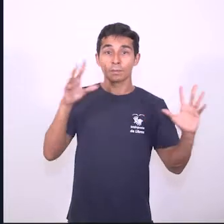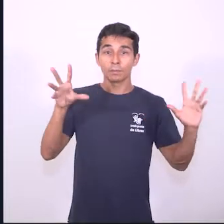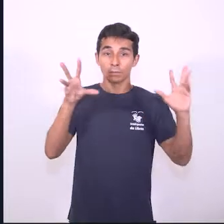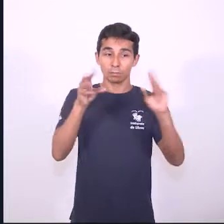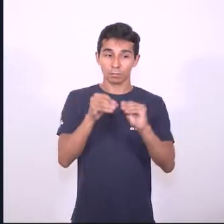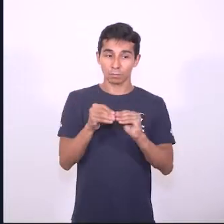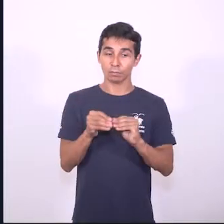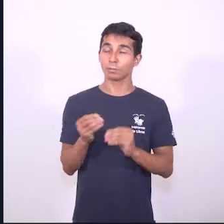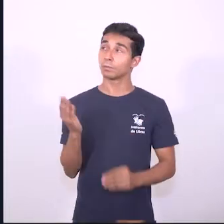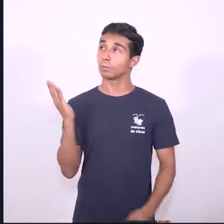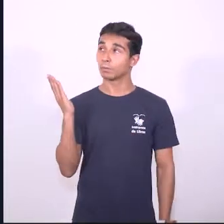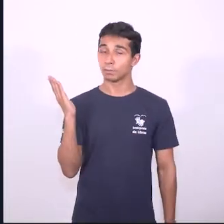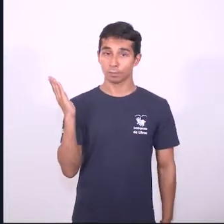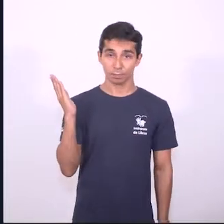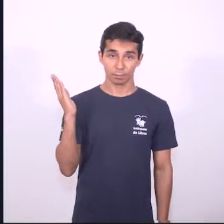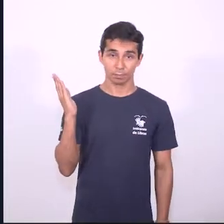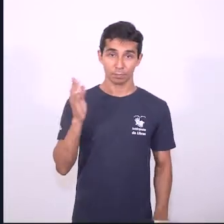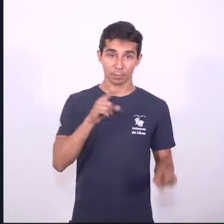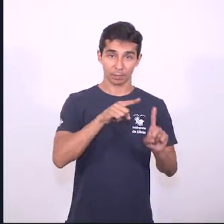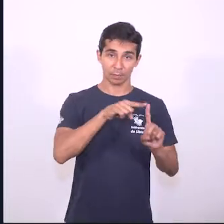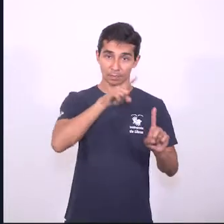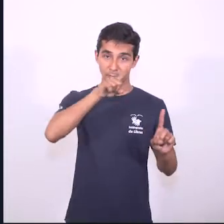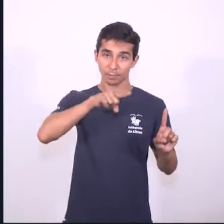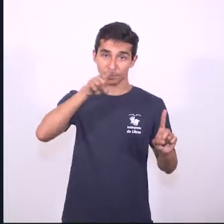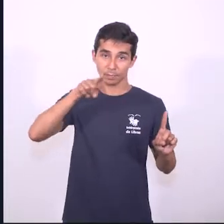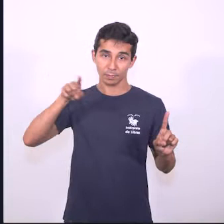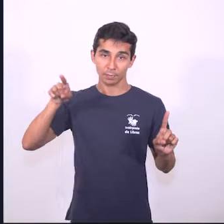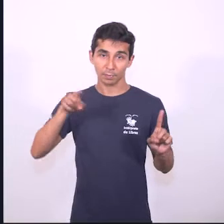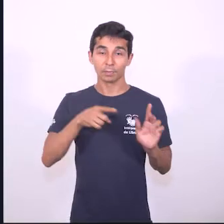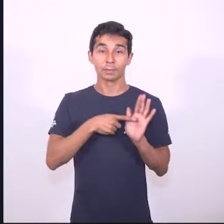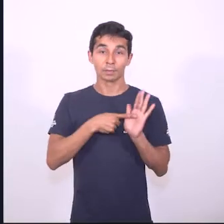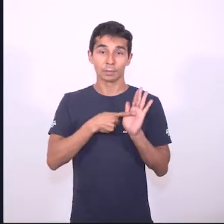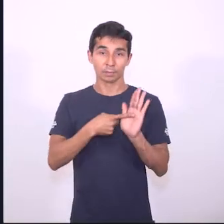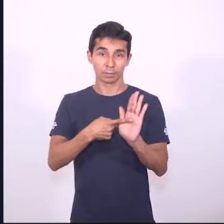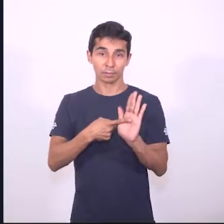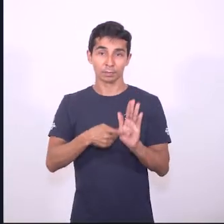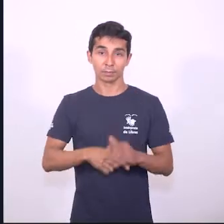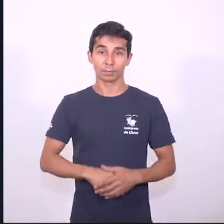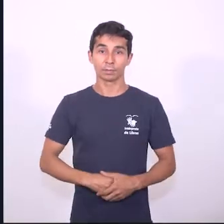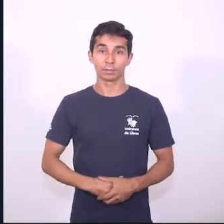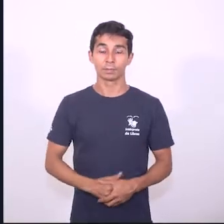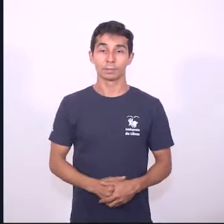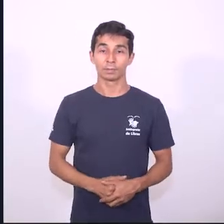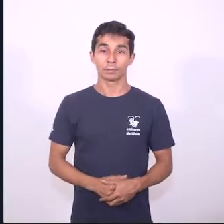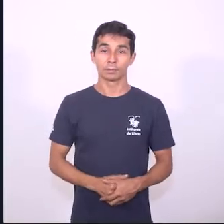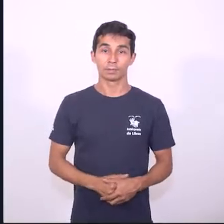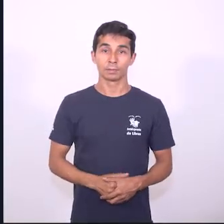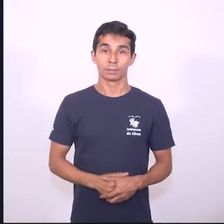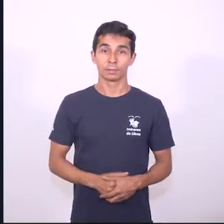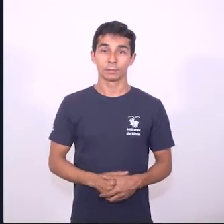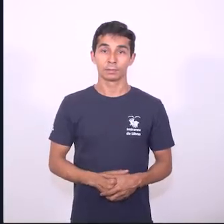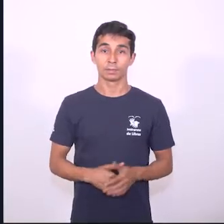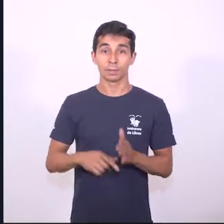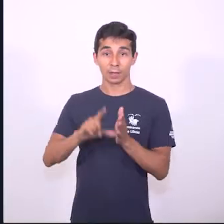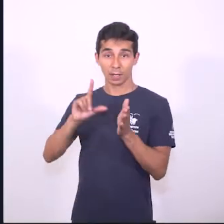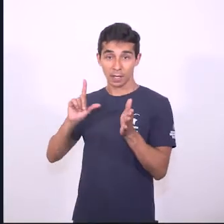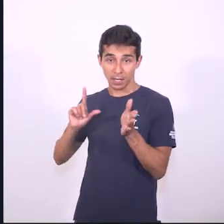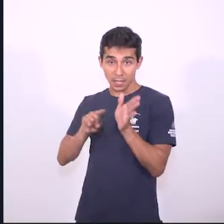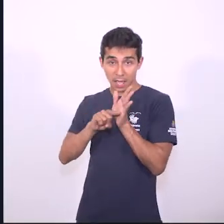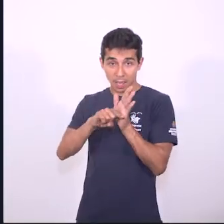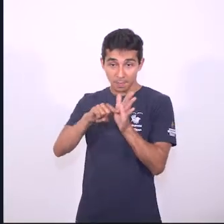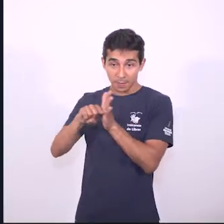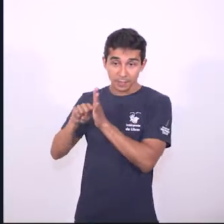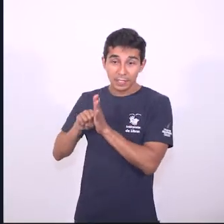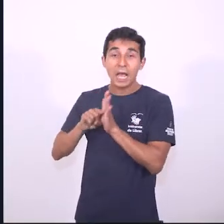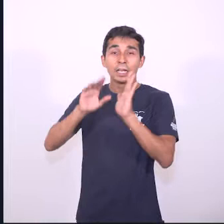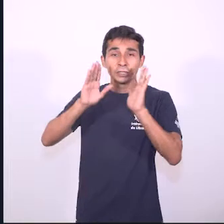podemos ver por esse gráfico que nós já tínhamos na amostra realizada detectada a